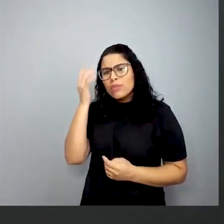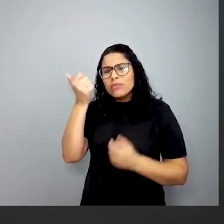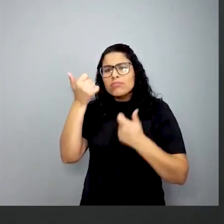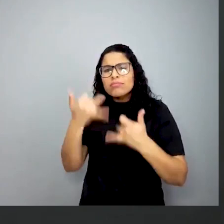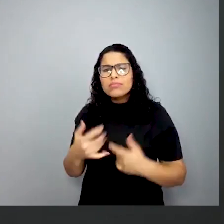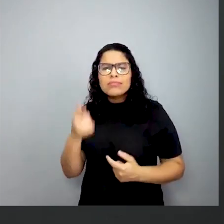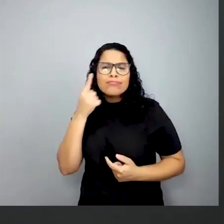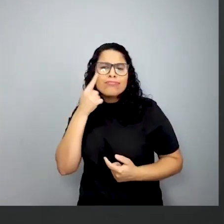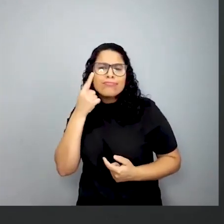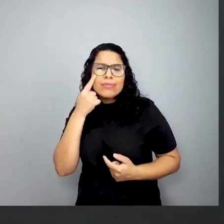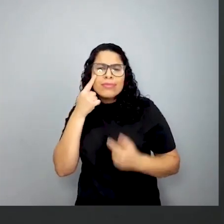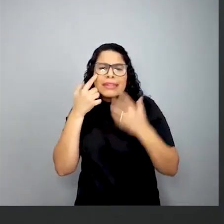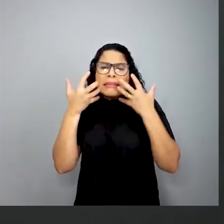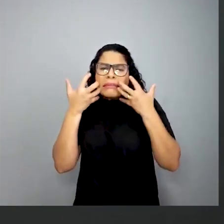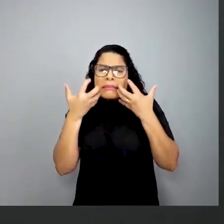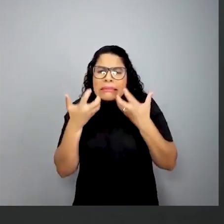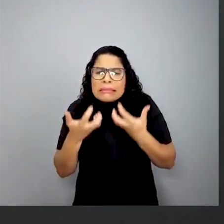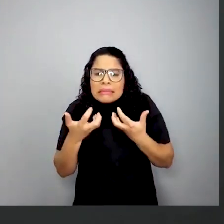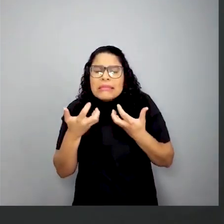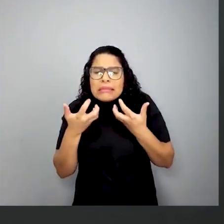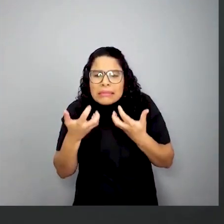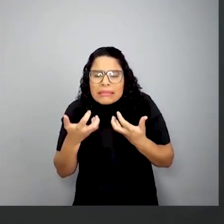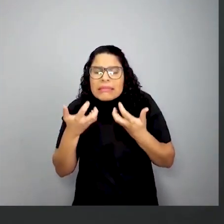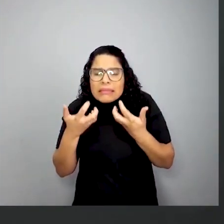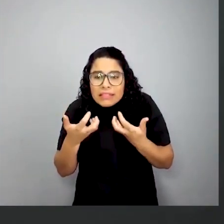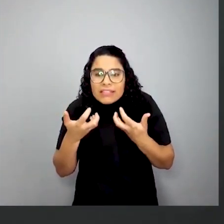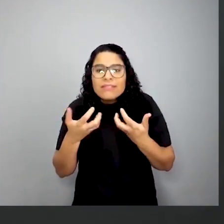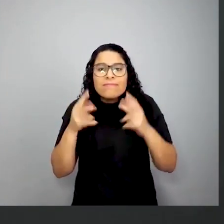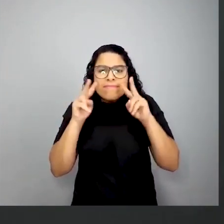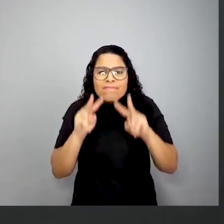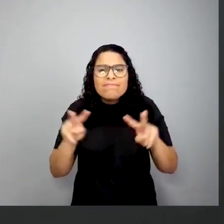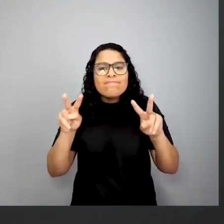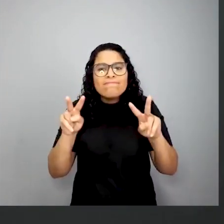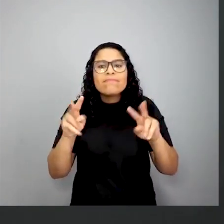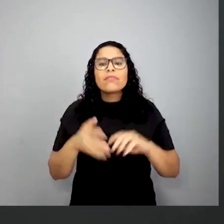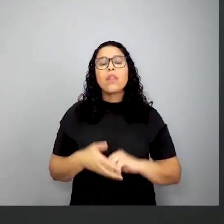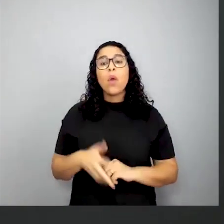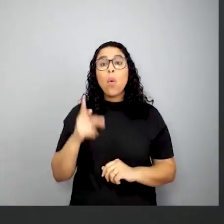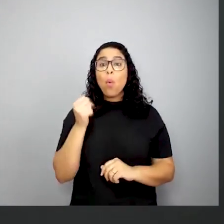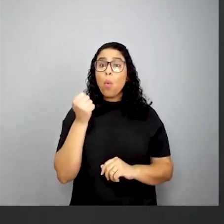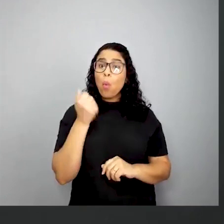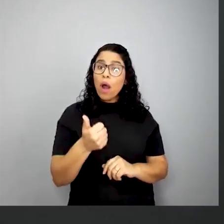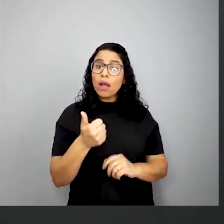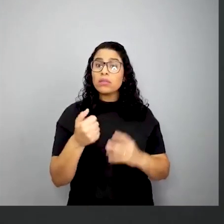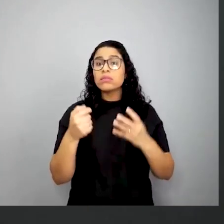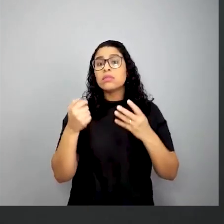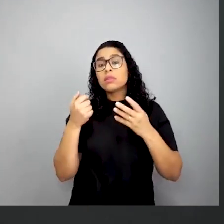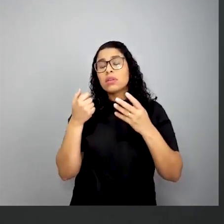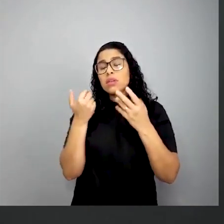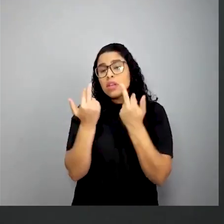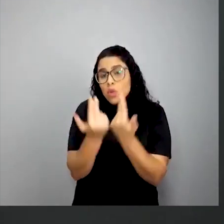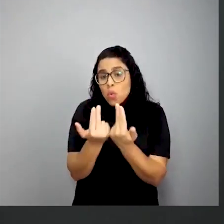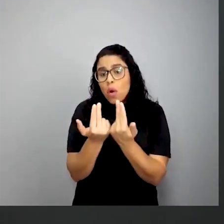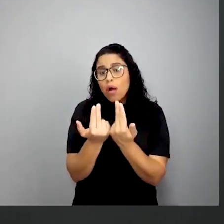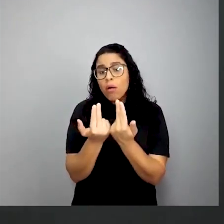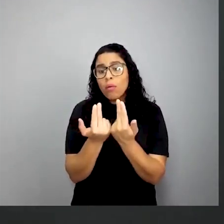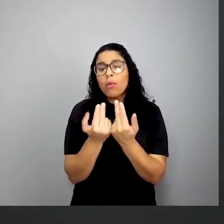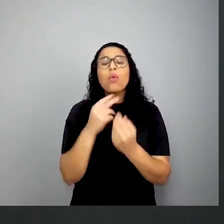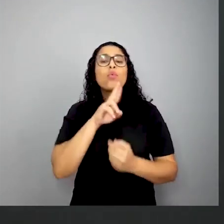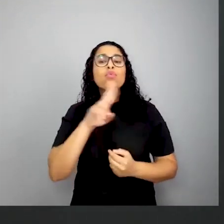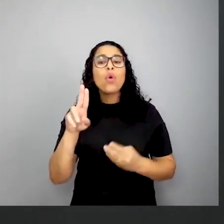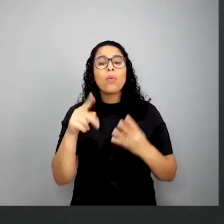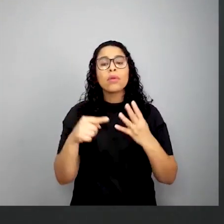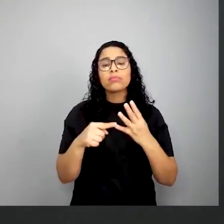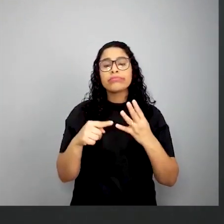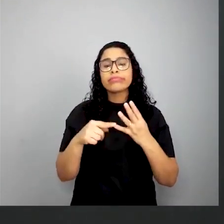A presbiopia, o comportamento dela é similar à hipermetropia. Começa quando a pessoa está mais velha, aí, uns